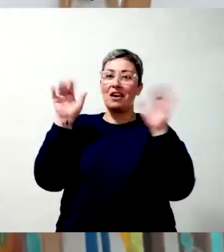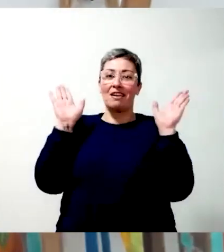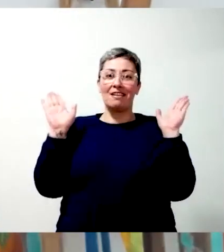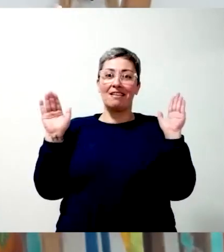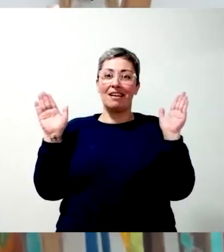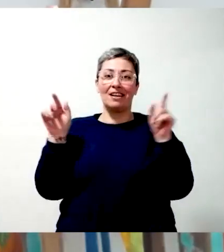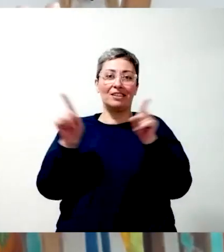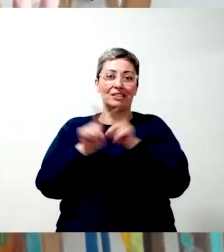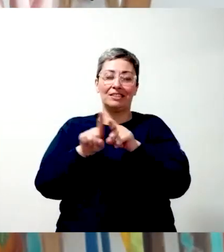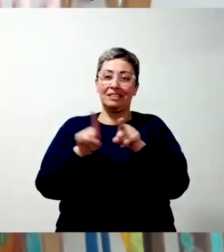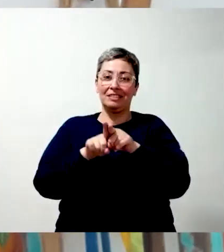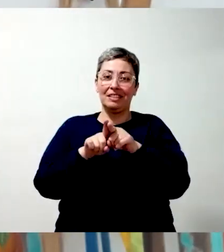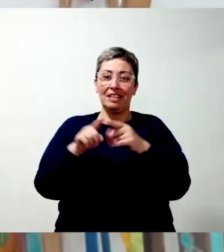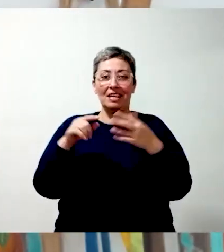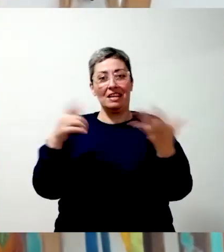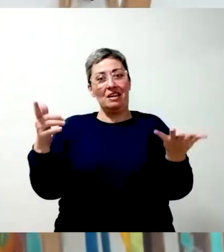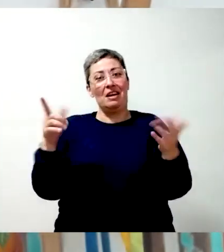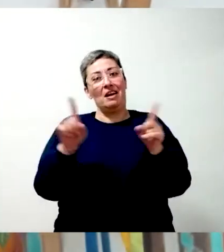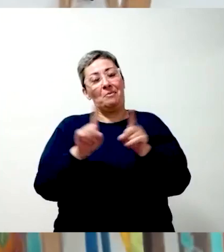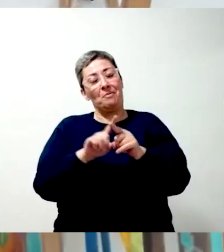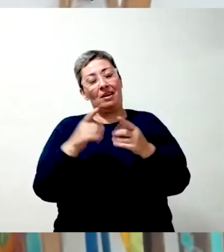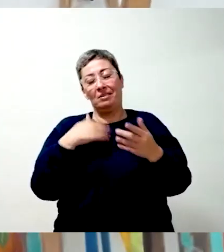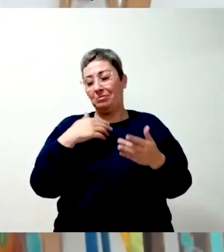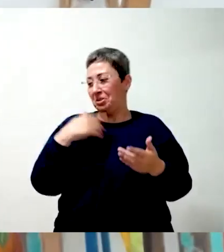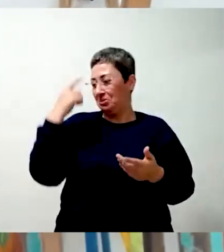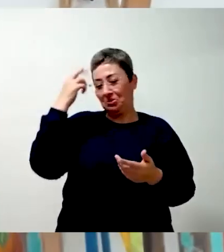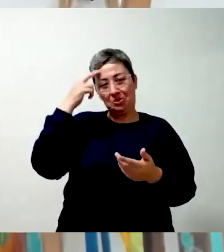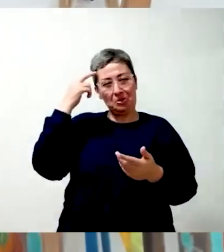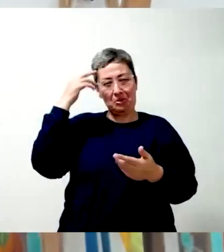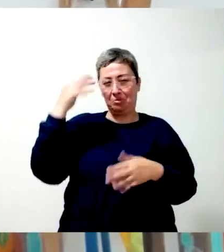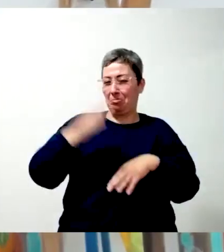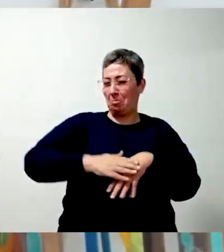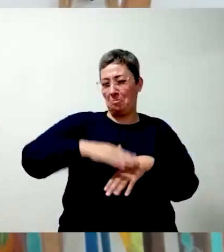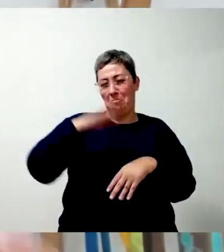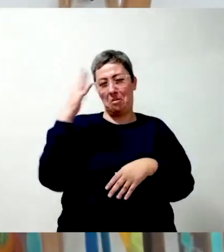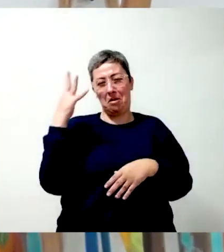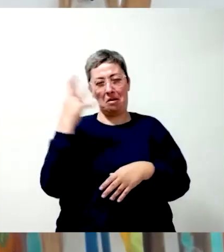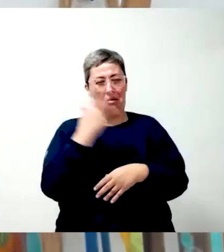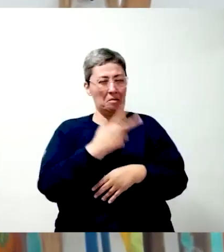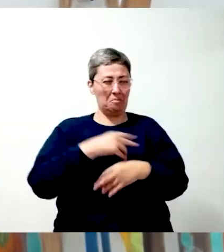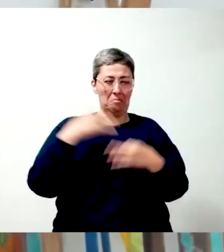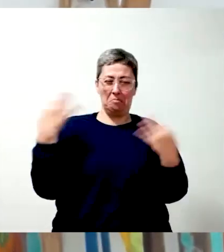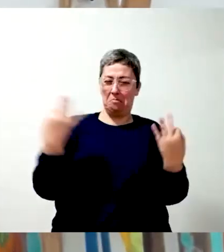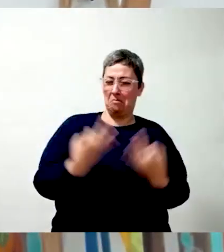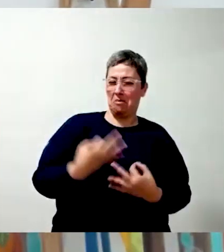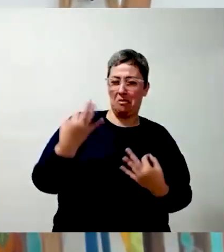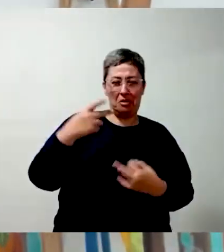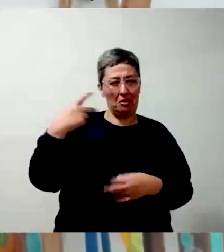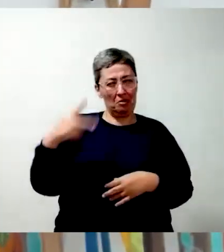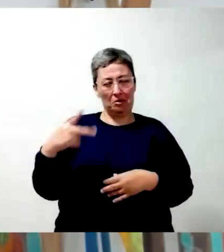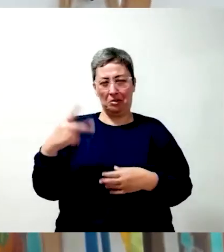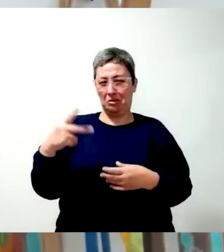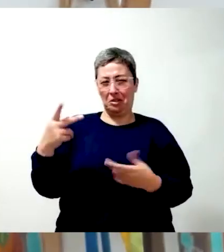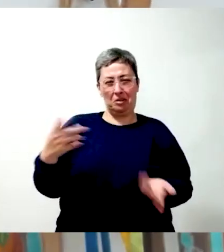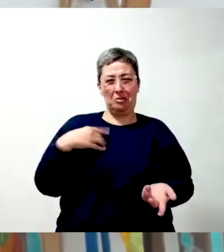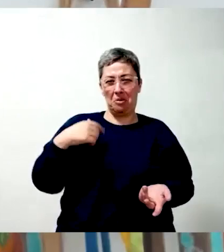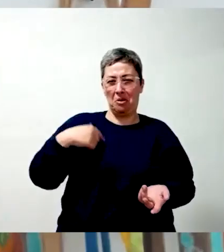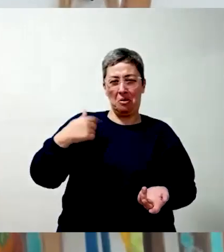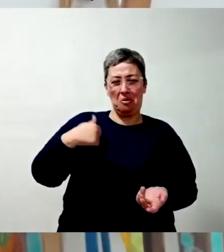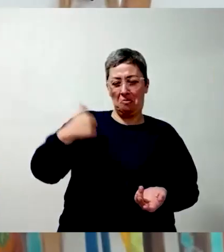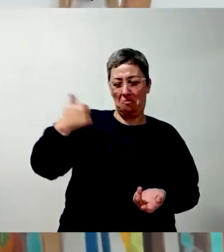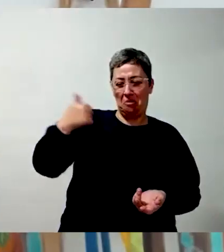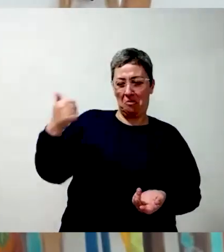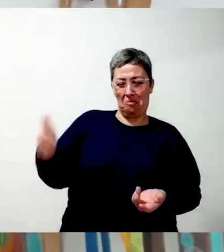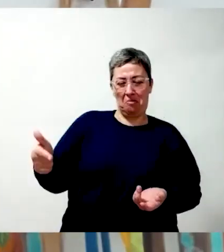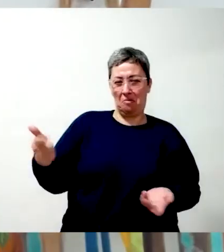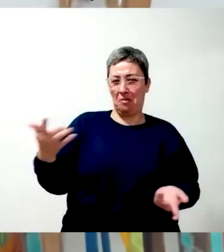num anjo. Mas esse meu sonho é muito mais esplendoroso do que o seu, meu